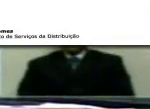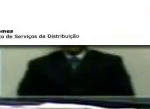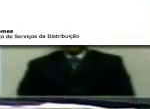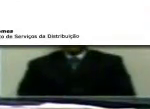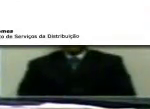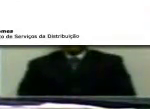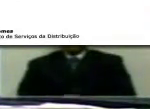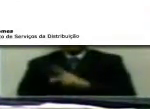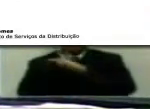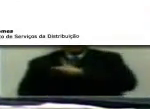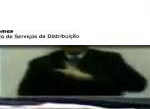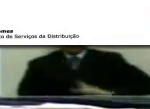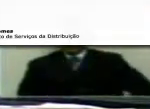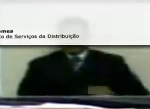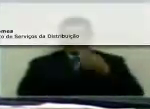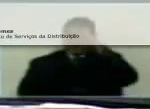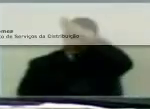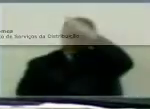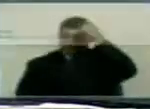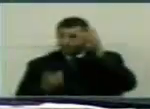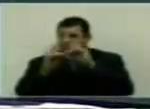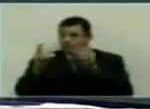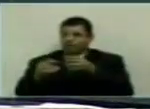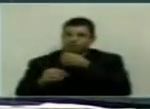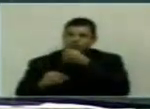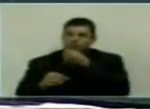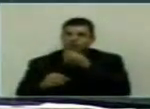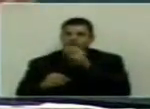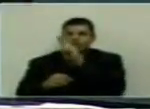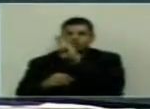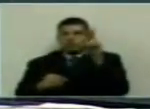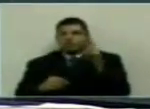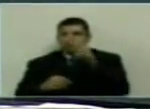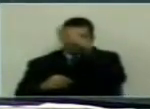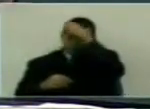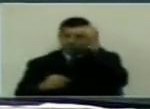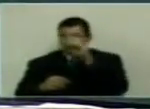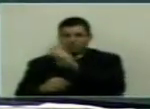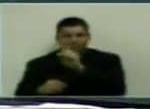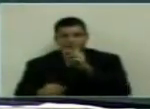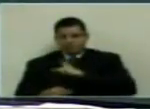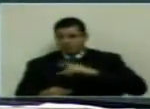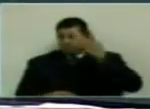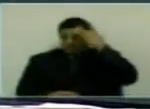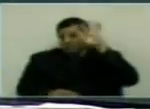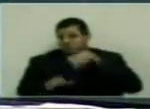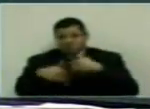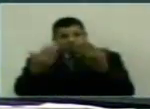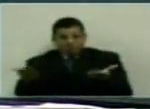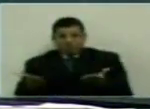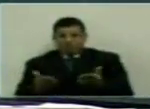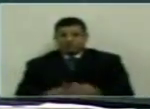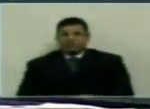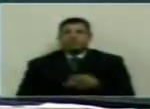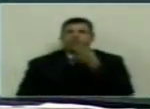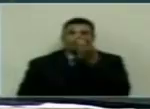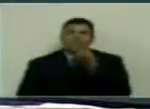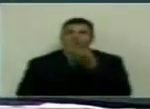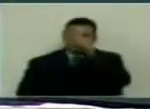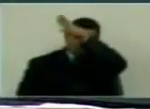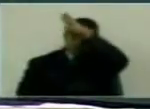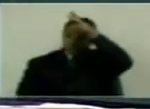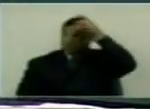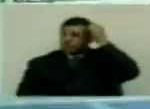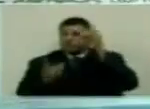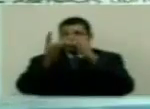O presidente da Amazonas Energia, esse senhor que dá entrevista em nome da Amazonas Energia, não é presidente, não sei qual é o cargo dele, diz que a